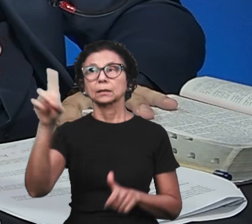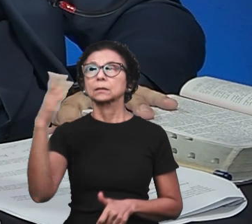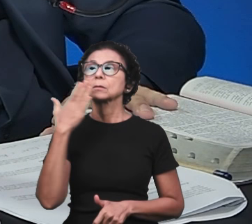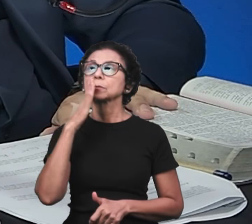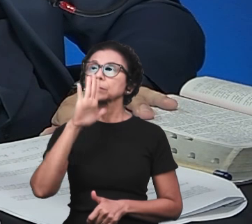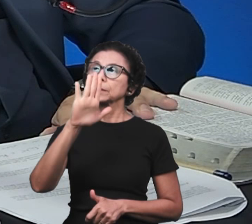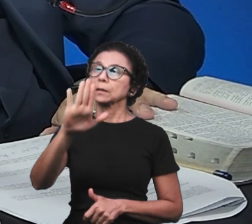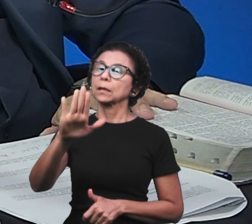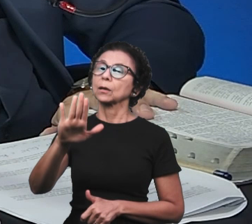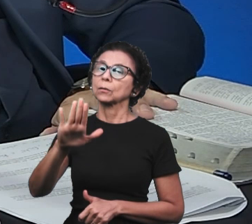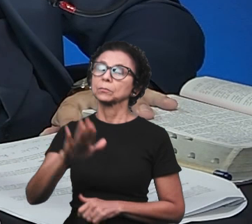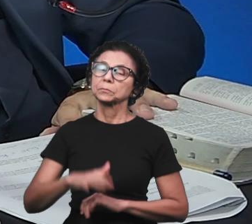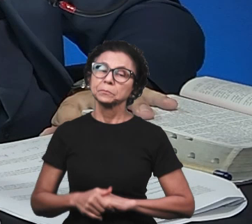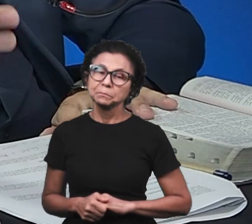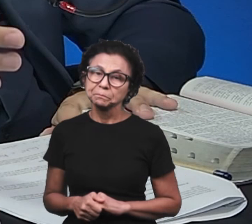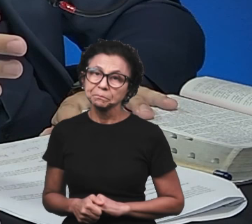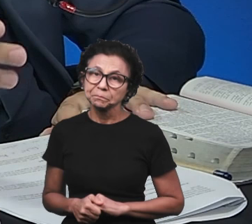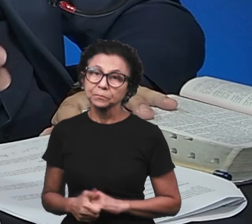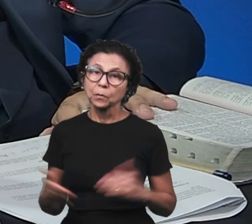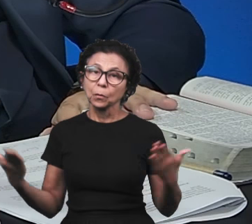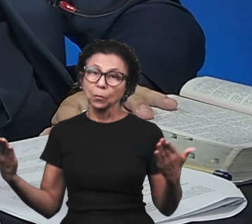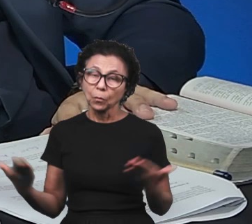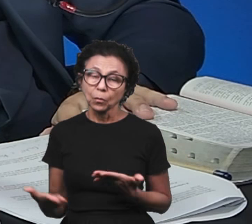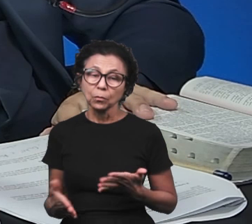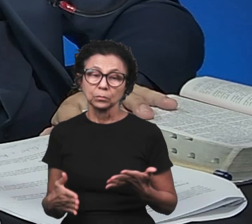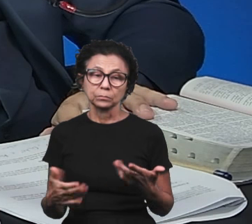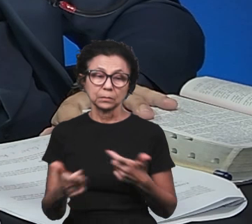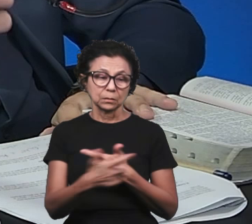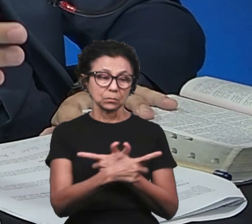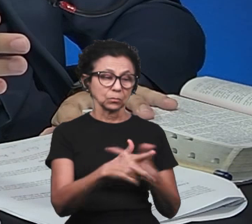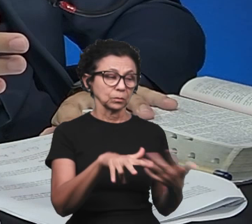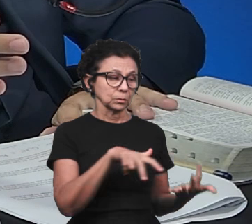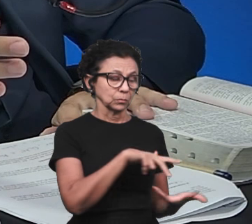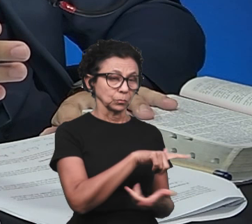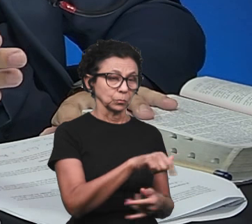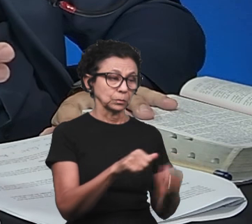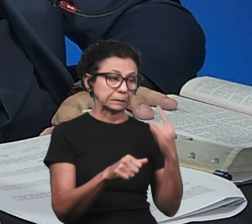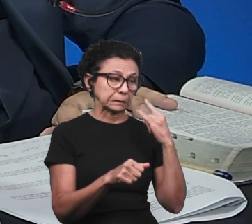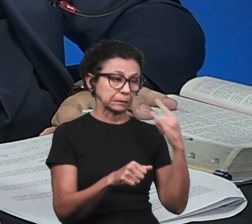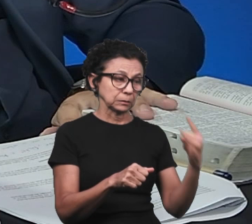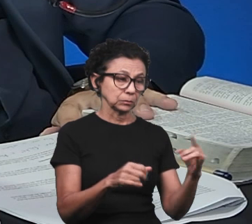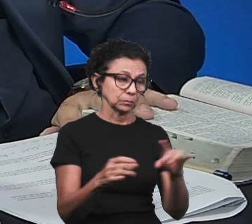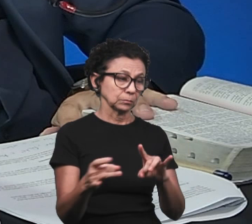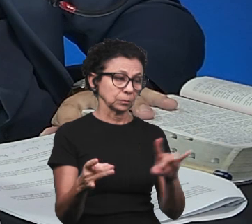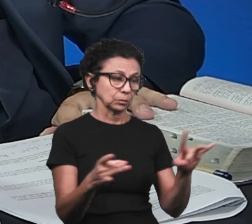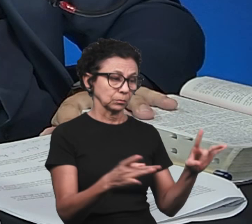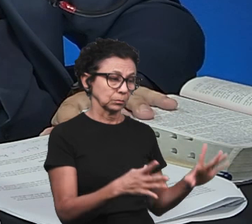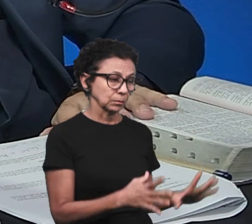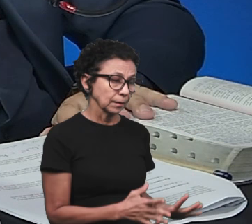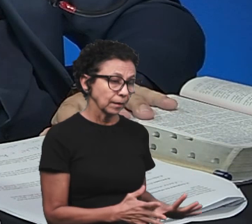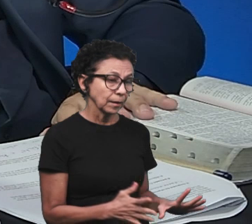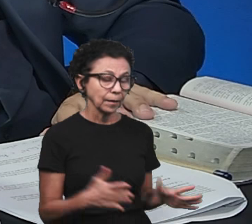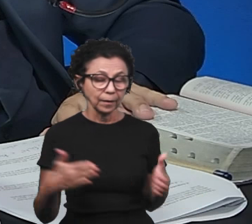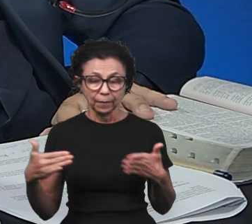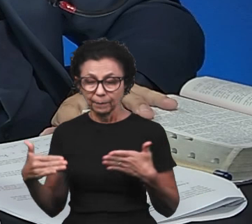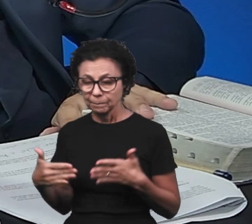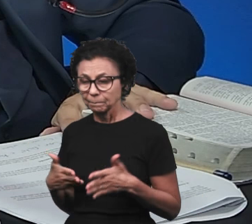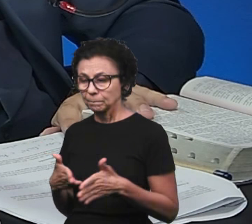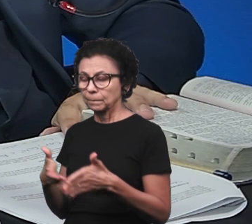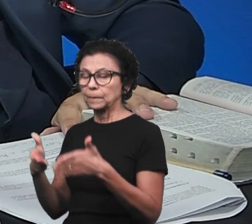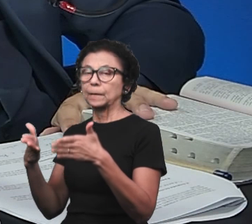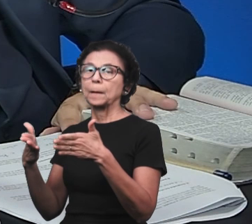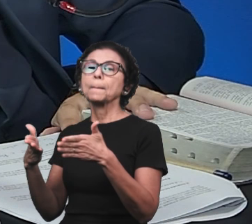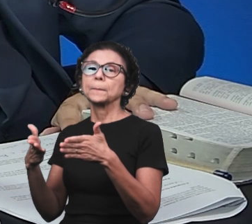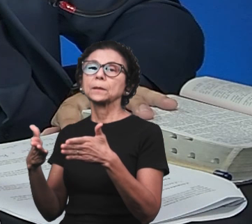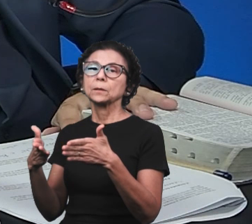mundo com as atrações do Egito, com as atrações desse mundo, para entrar em um caminho rumo à